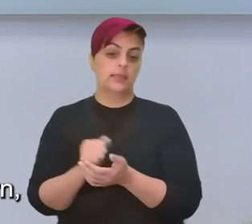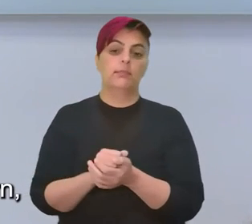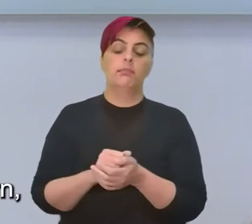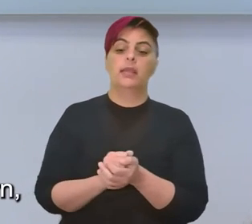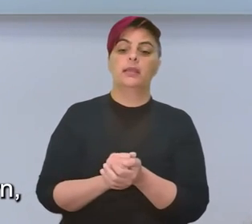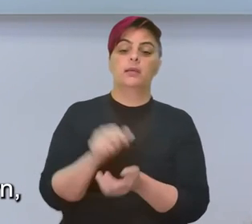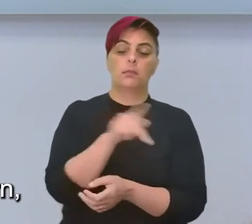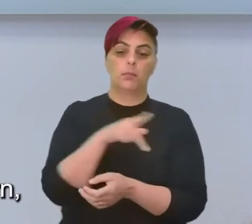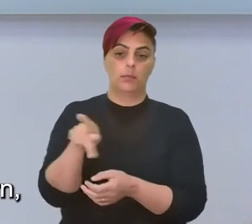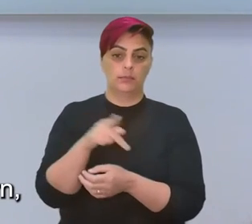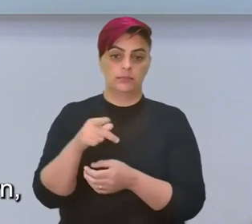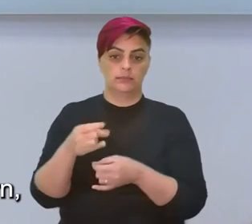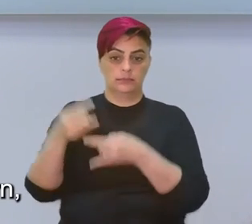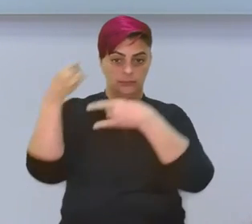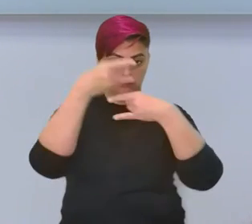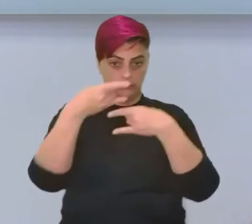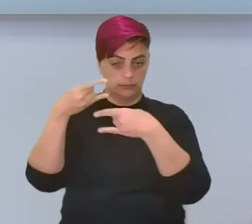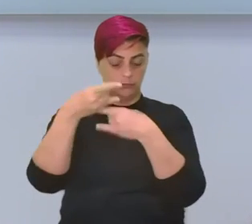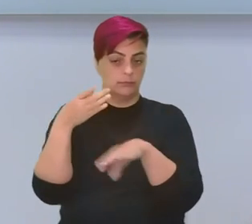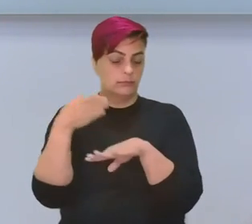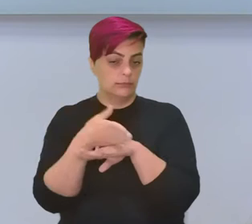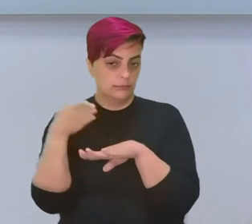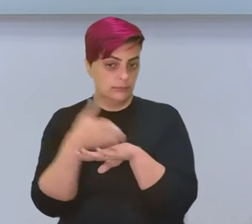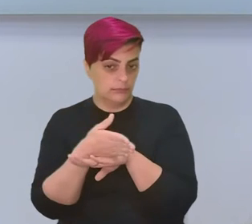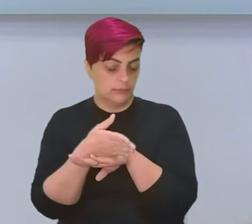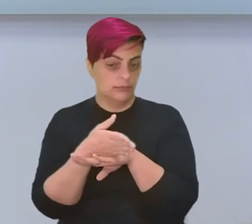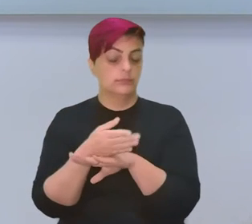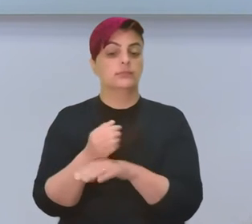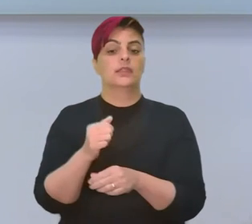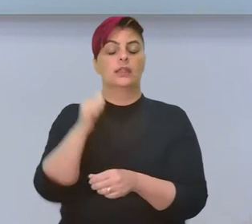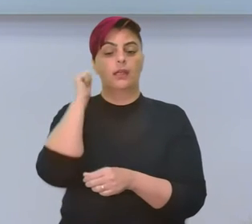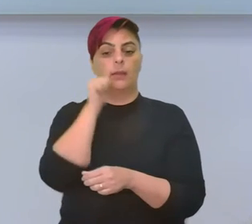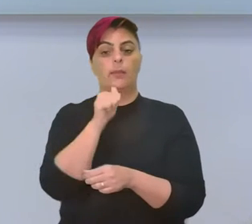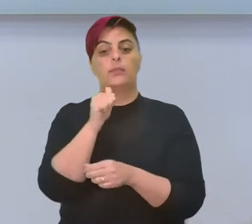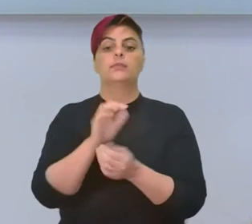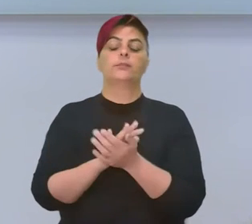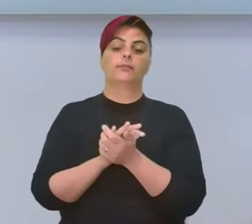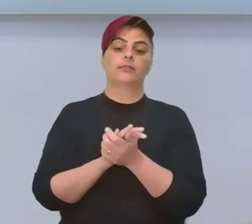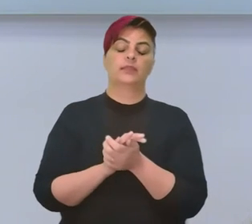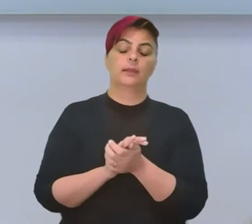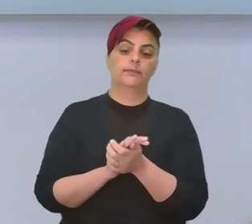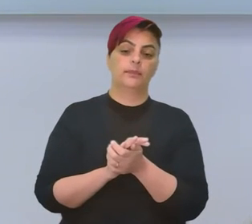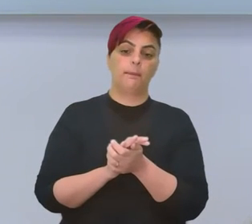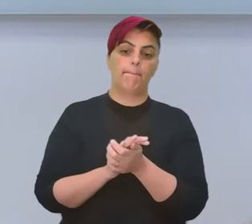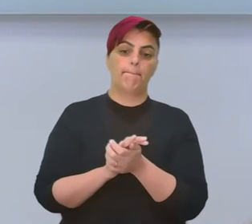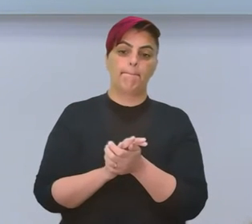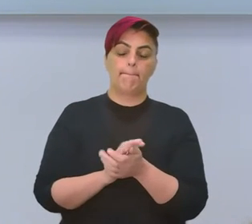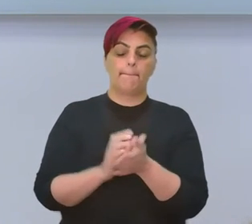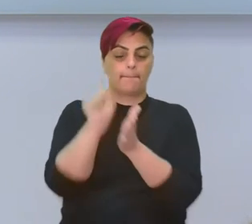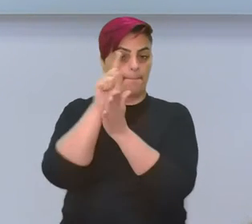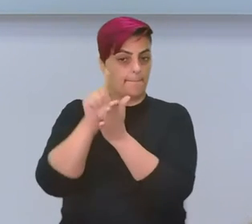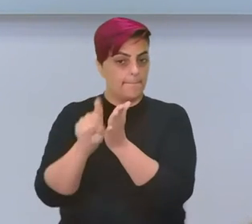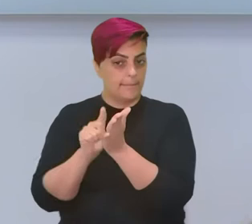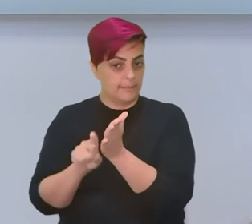com a presença virtual da professora Marilyn Stratton, herdeira de Malinowski, por ser ela também melanesista e uma das maiores figuras